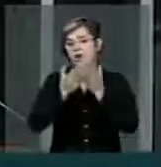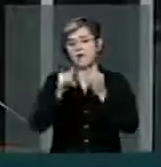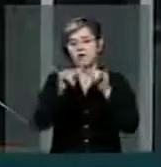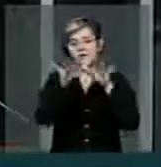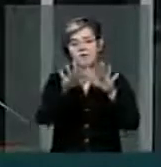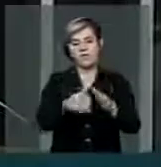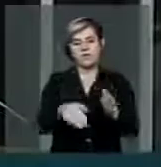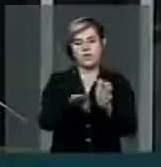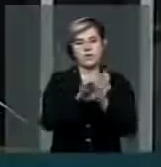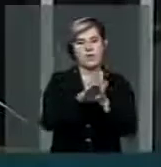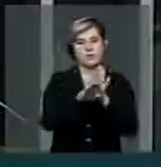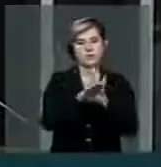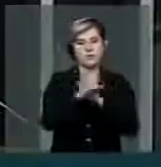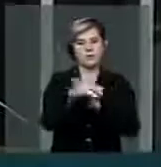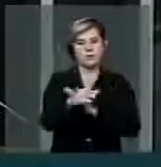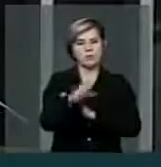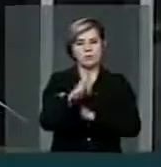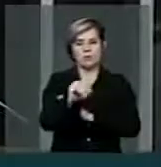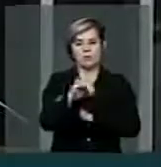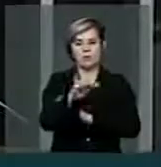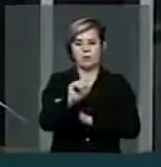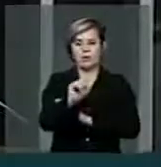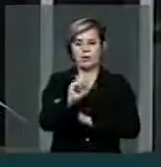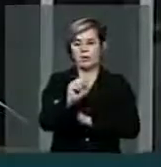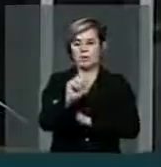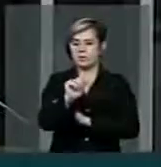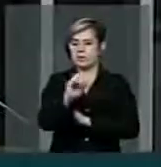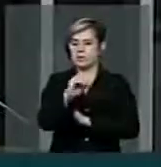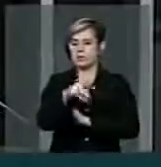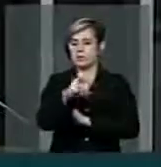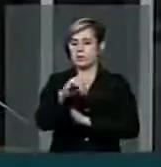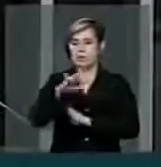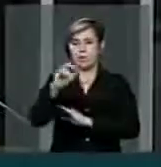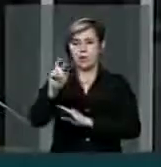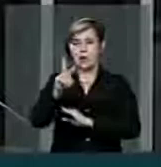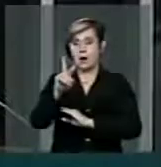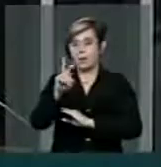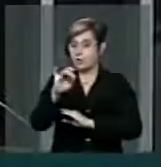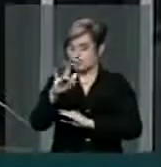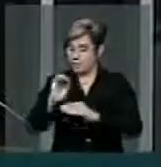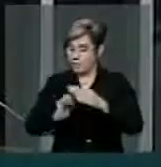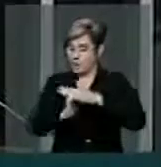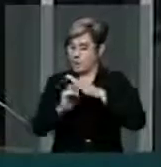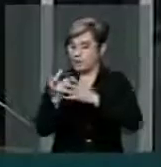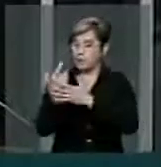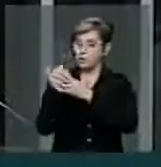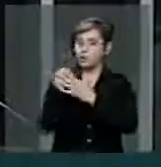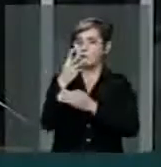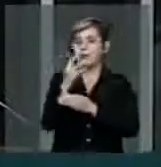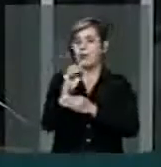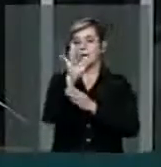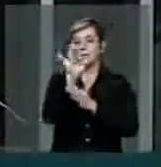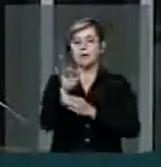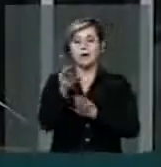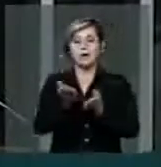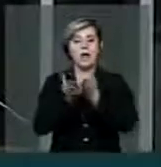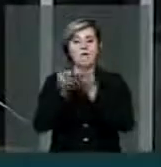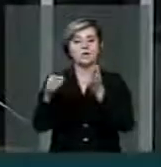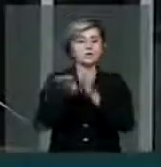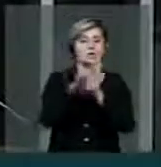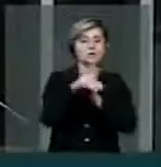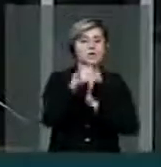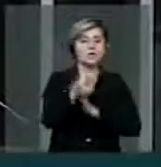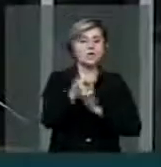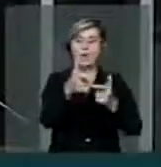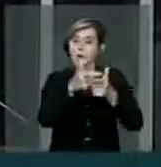Marcos. Atualmente, a Vale é responsável por 40% dos navios que chegam a São Luís e com a ampliação da